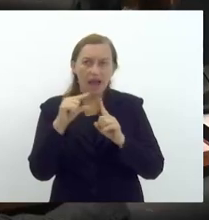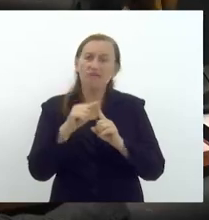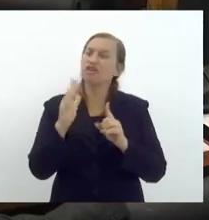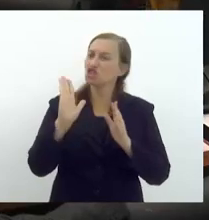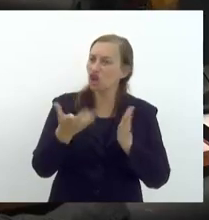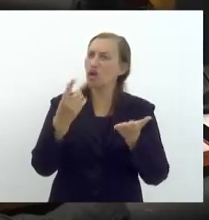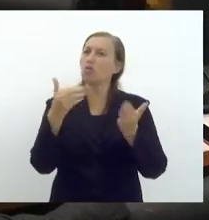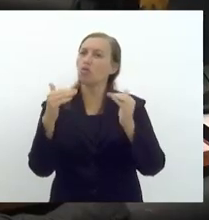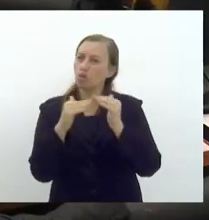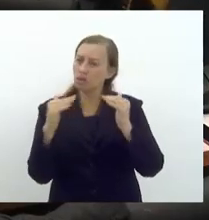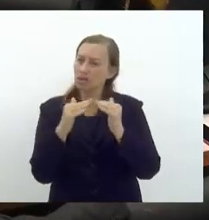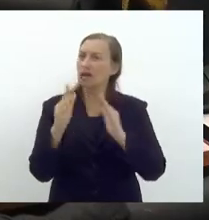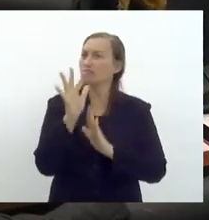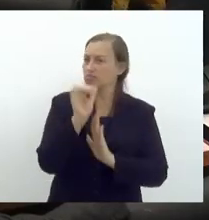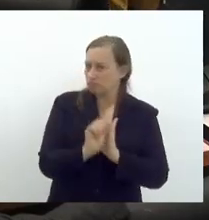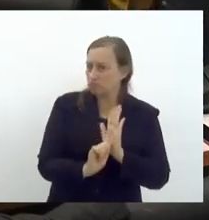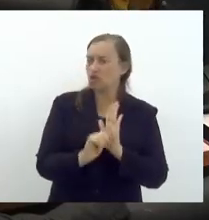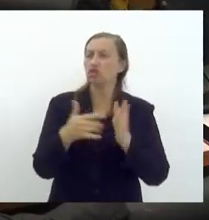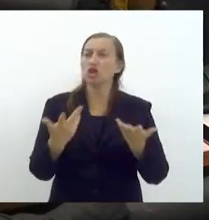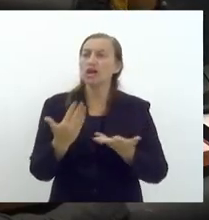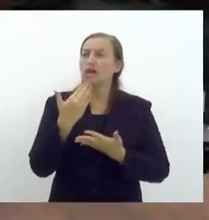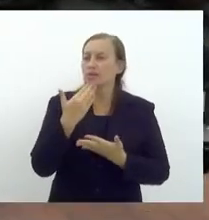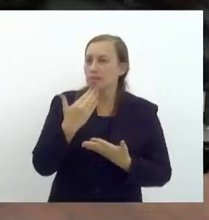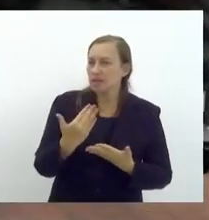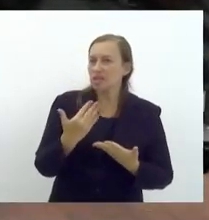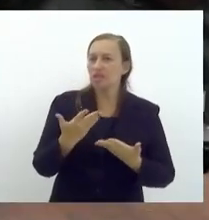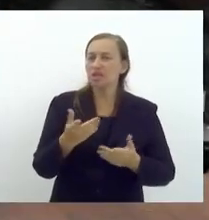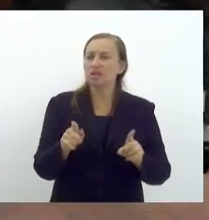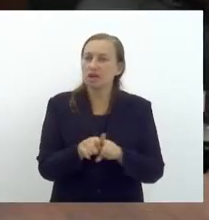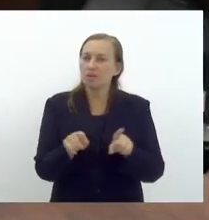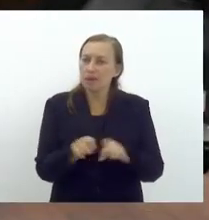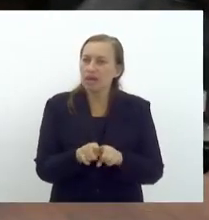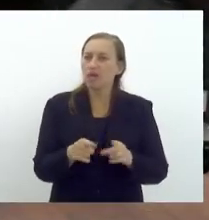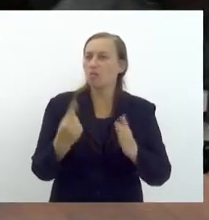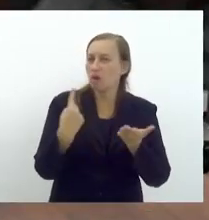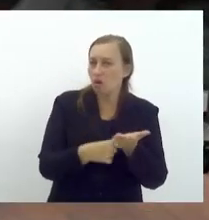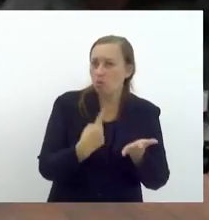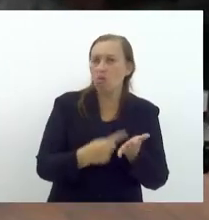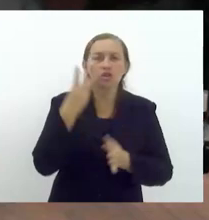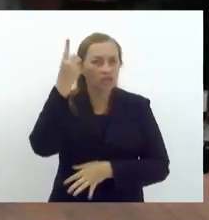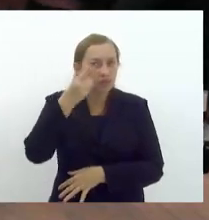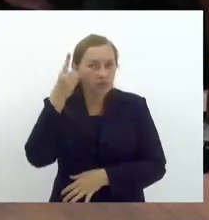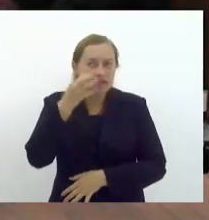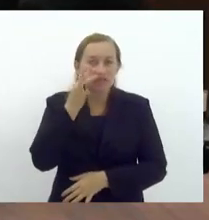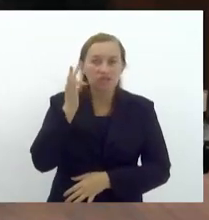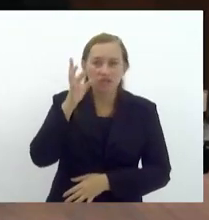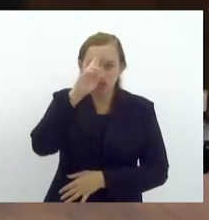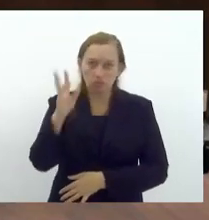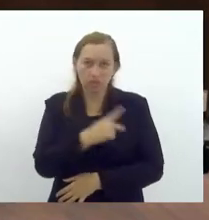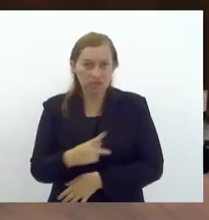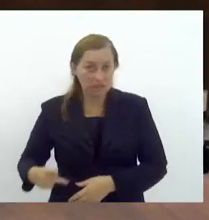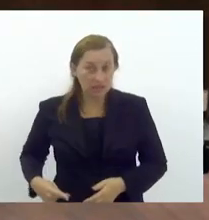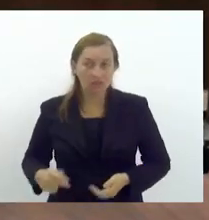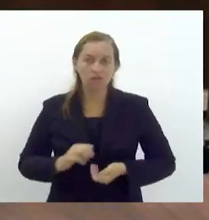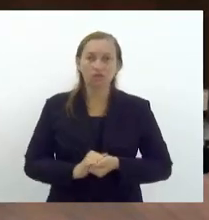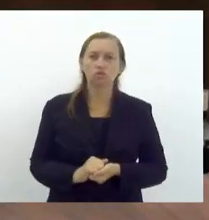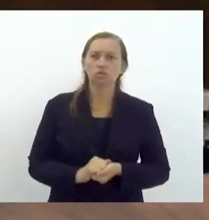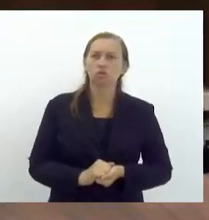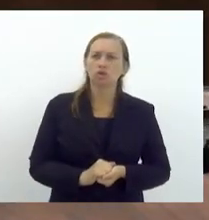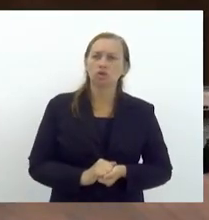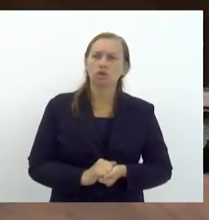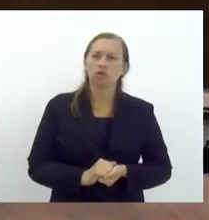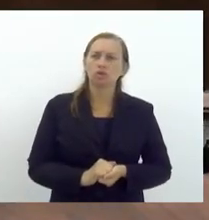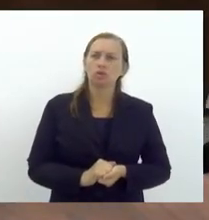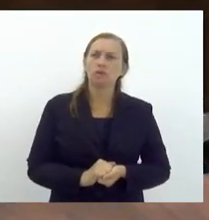já tava encabulado no texto se vossa excelência permite também nós chegamos a um acordo aqui com o deputado Serafim presidente de fazer menção